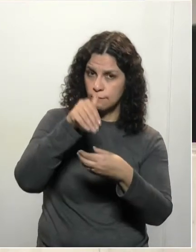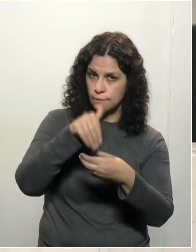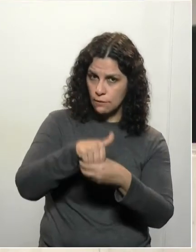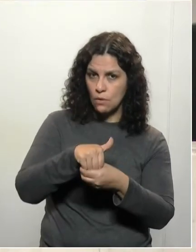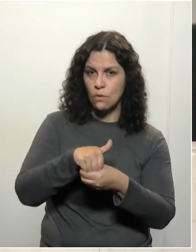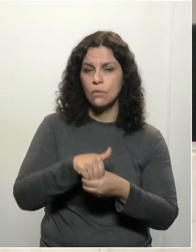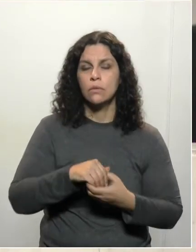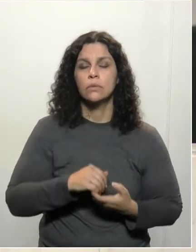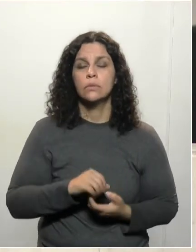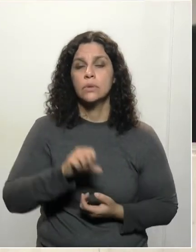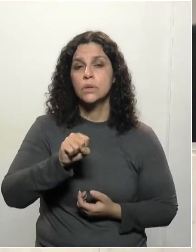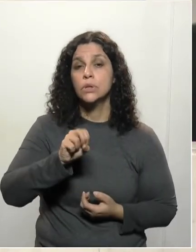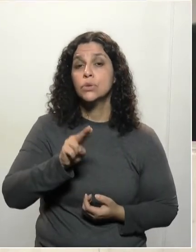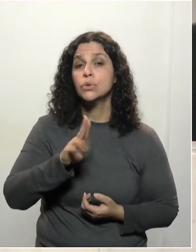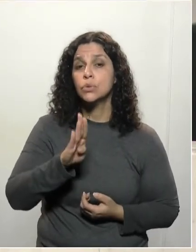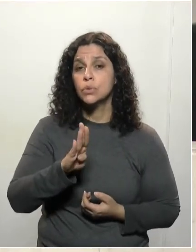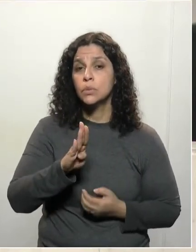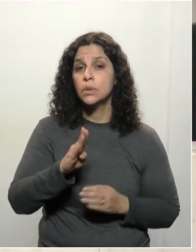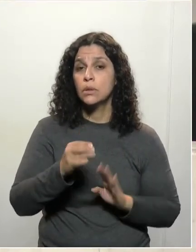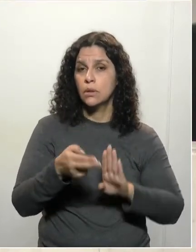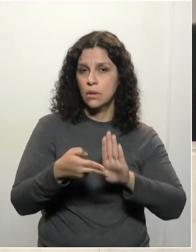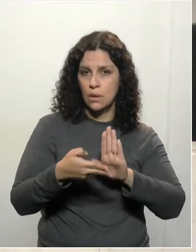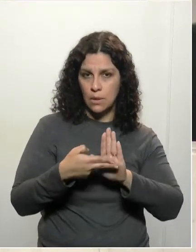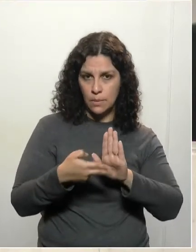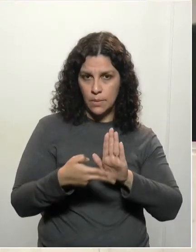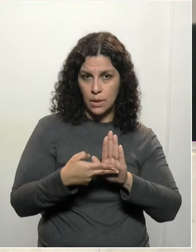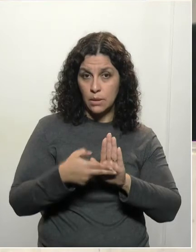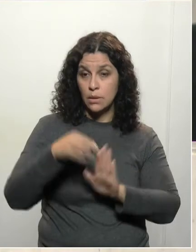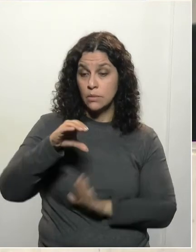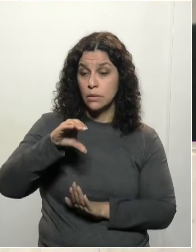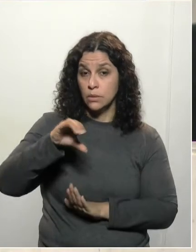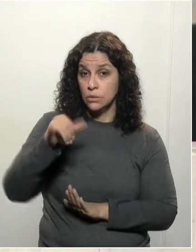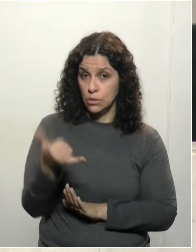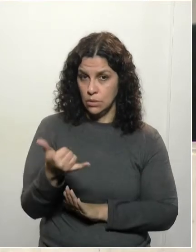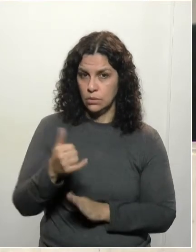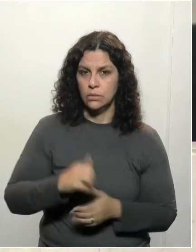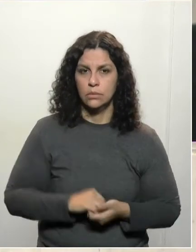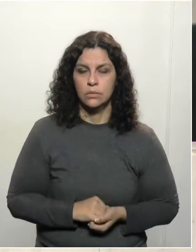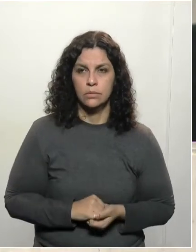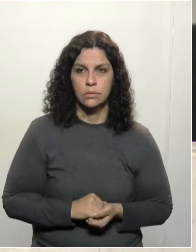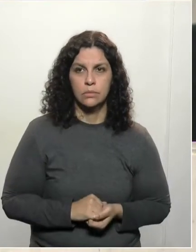votar a subemenda da CCJ.